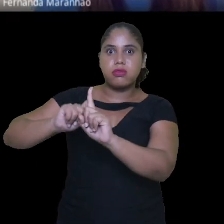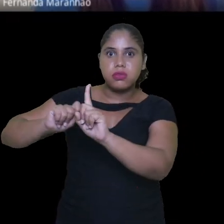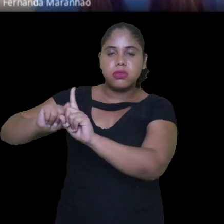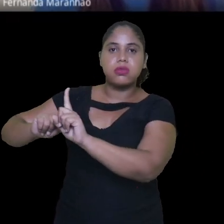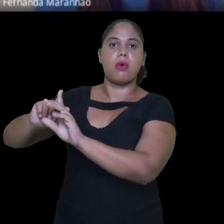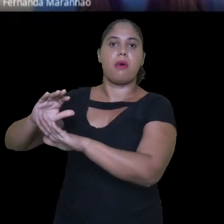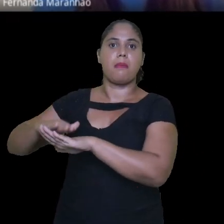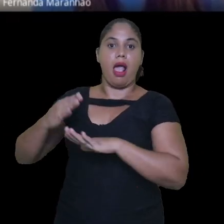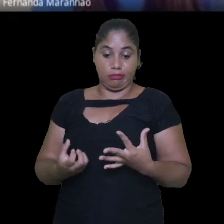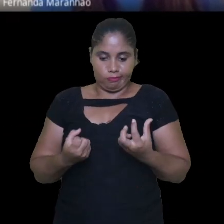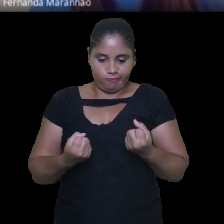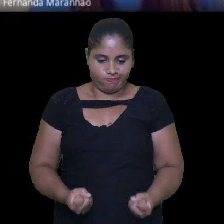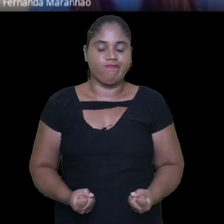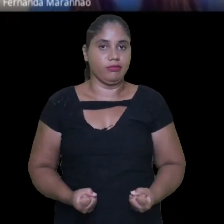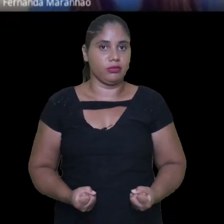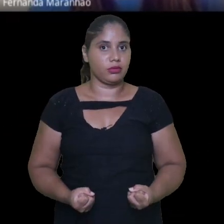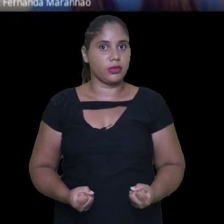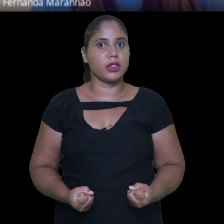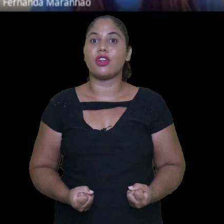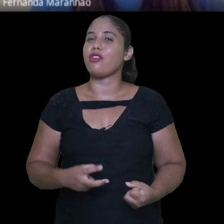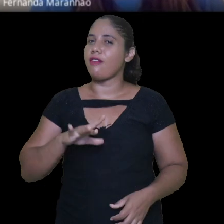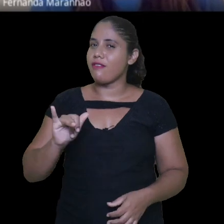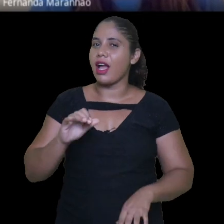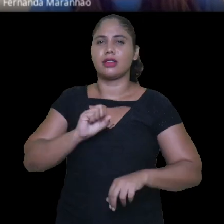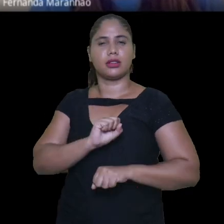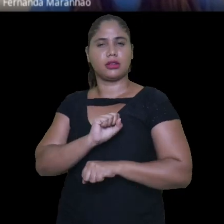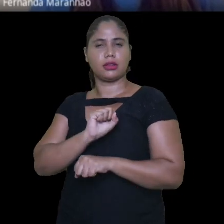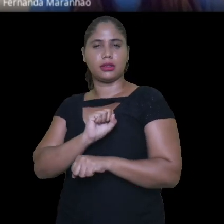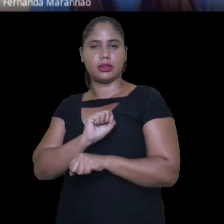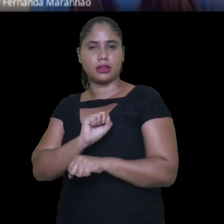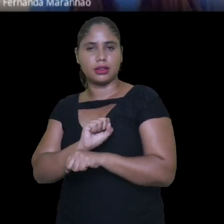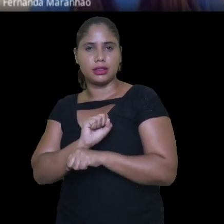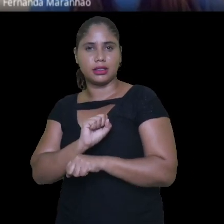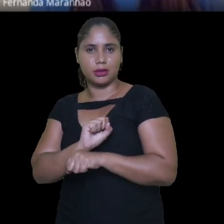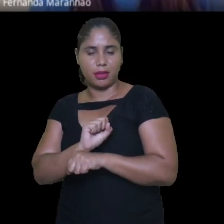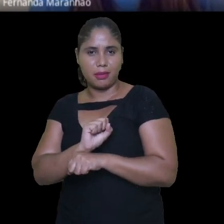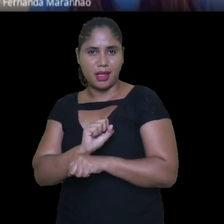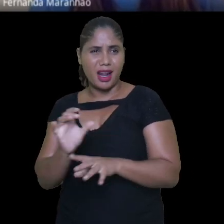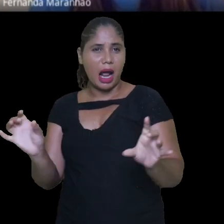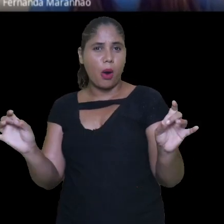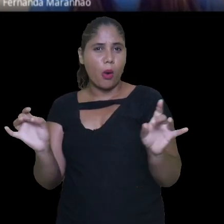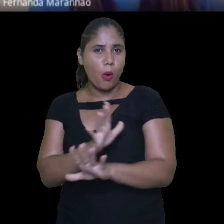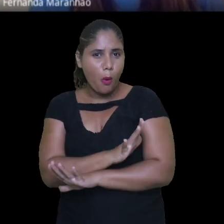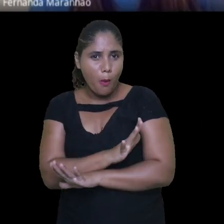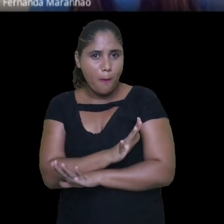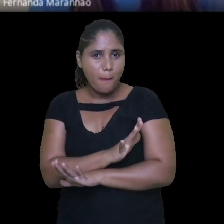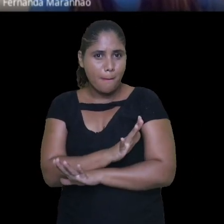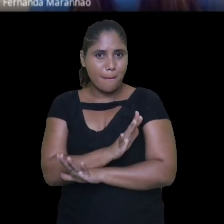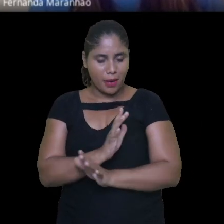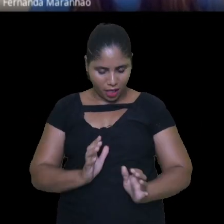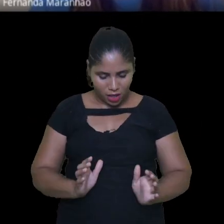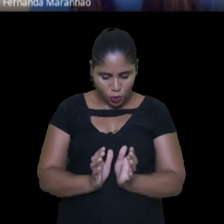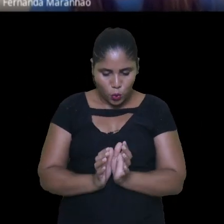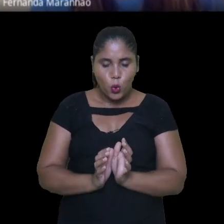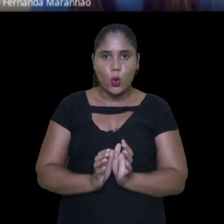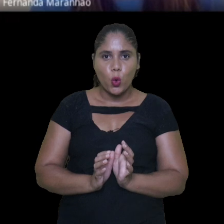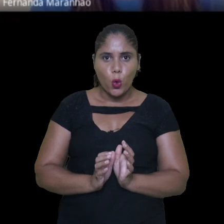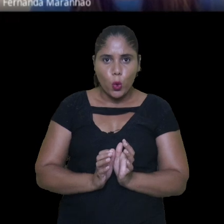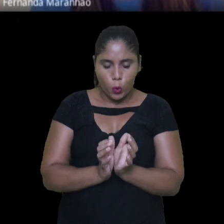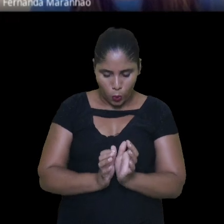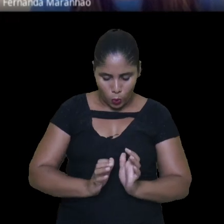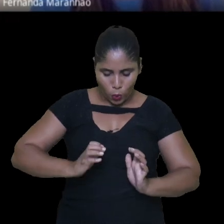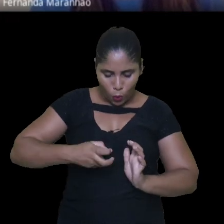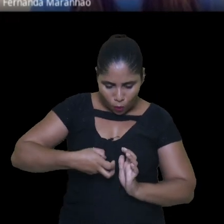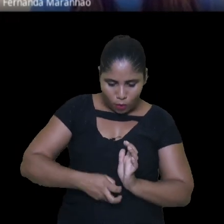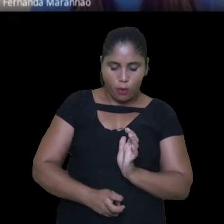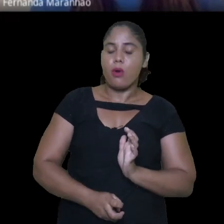ducto venoso. Esses bebês, via de regra, a ultrassonografia tem a indicação de interrupção de gestação um pouco antes da alteração do